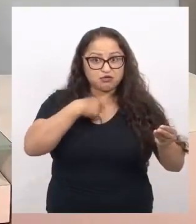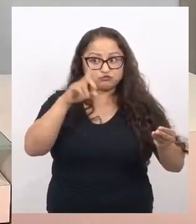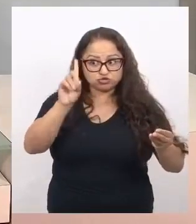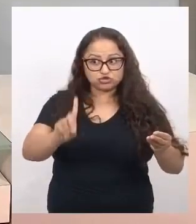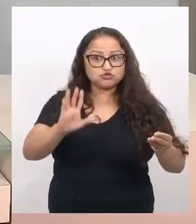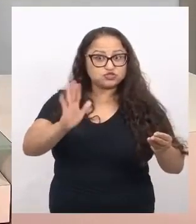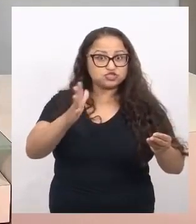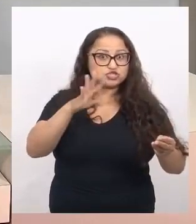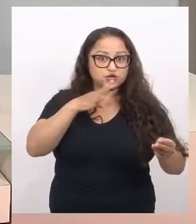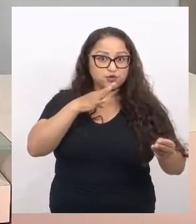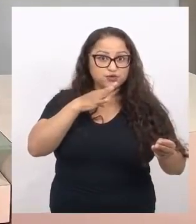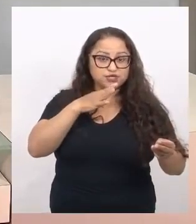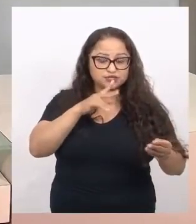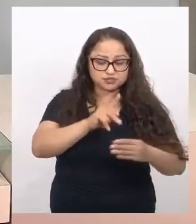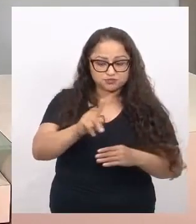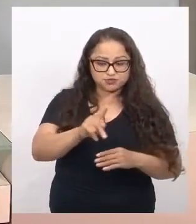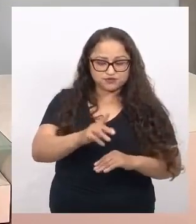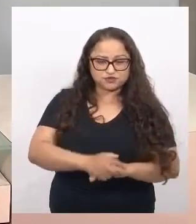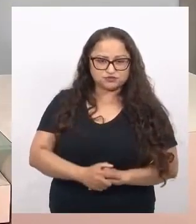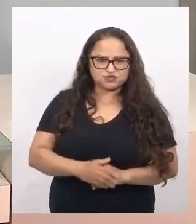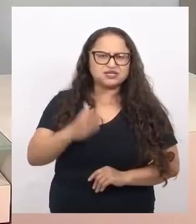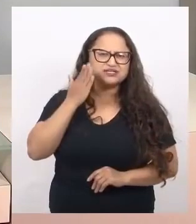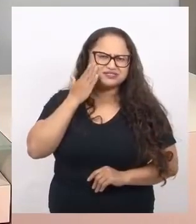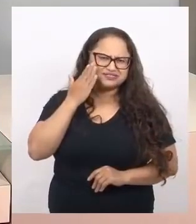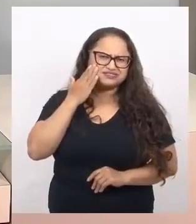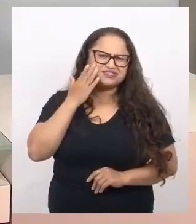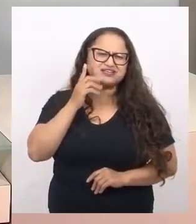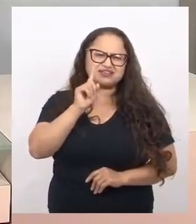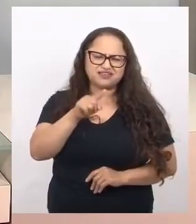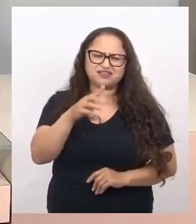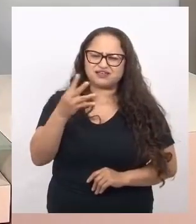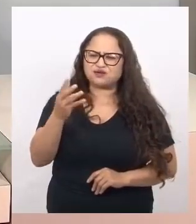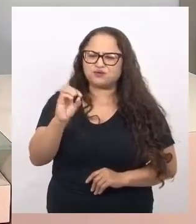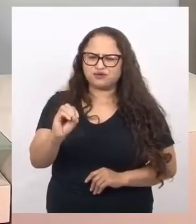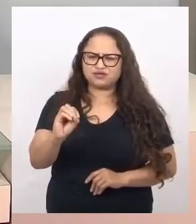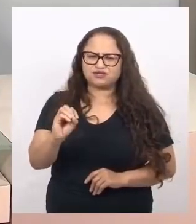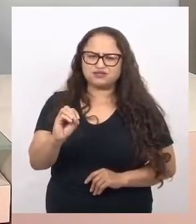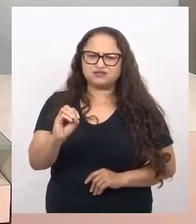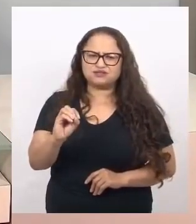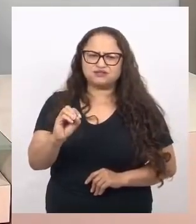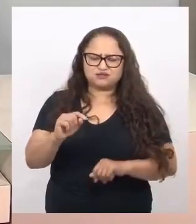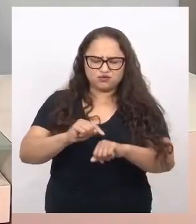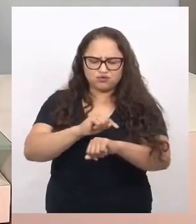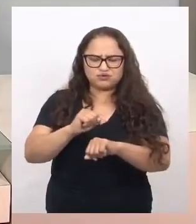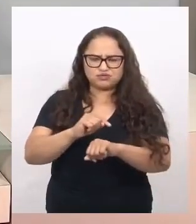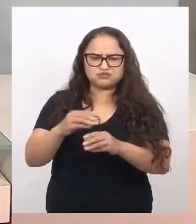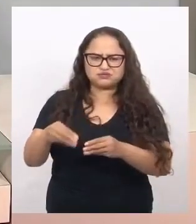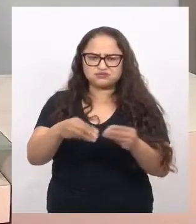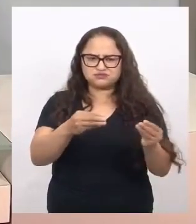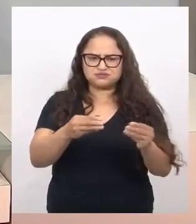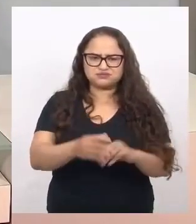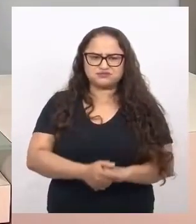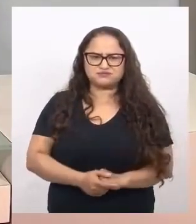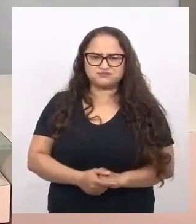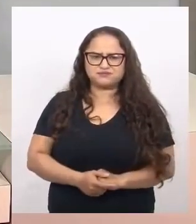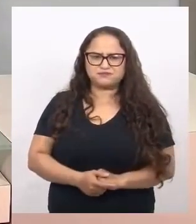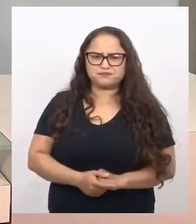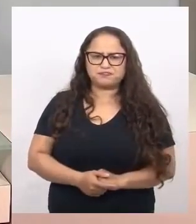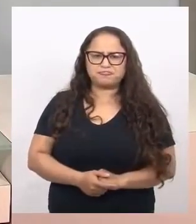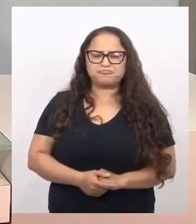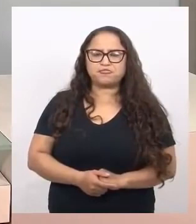conheço essa minha professora e sei que ela é 40 horas, acabei atribuindo 32 aulas para ela.